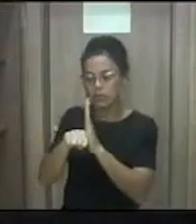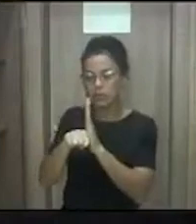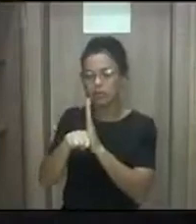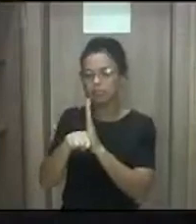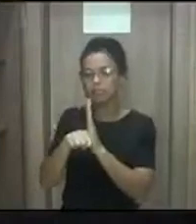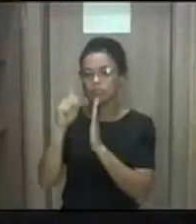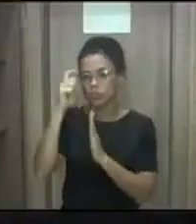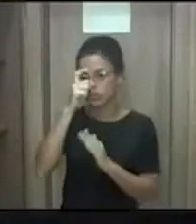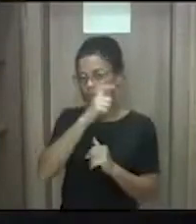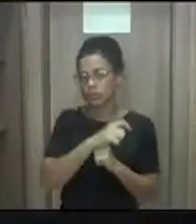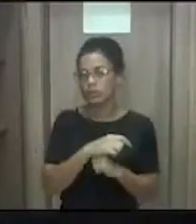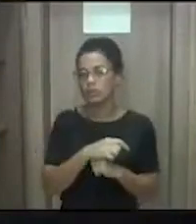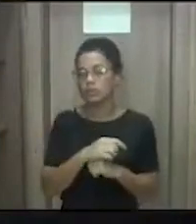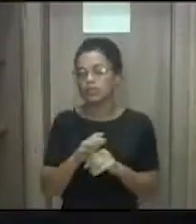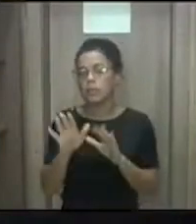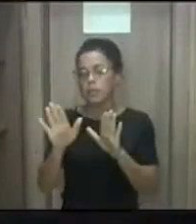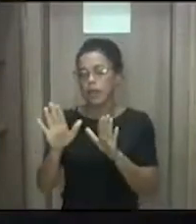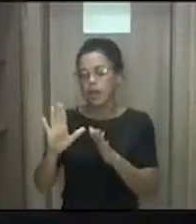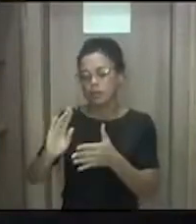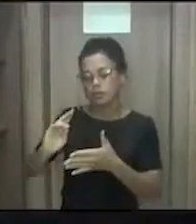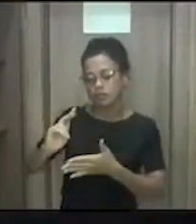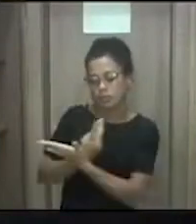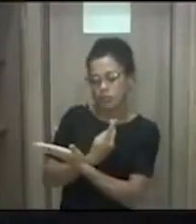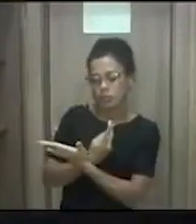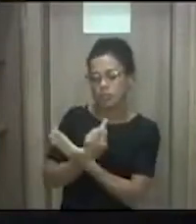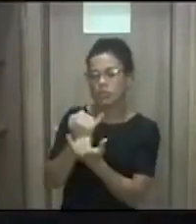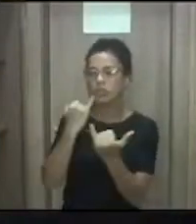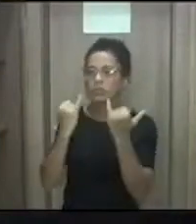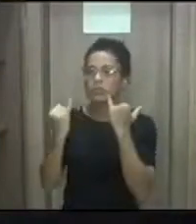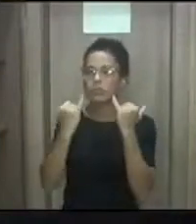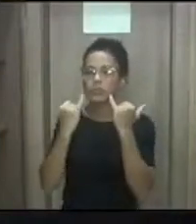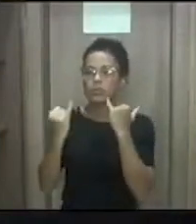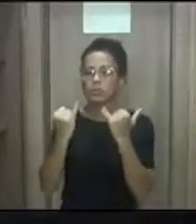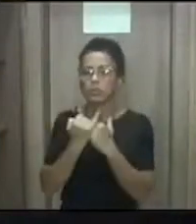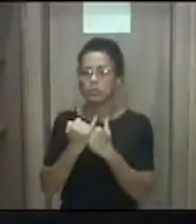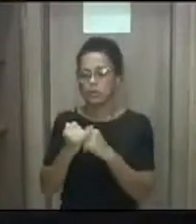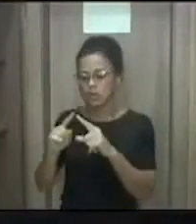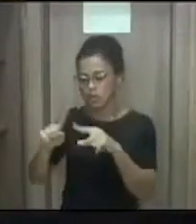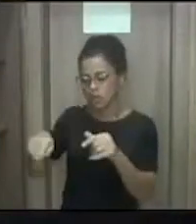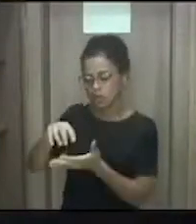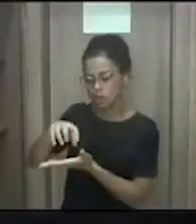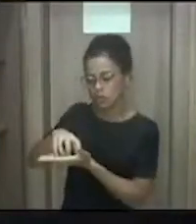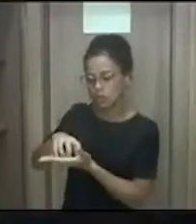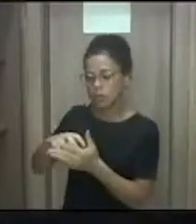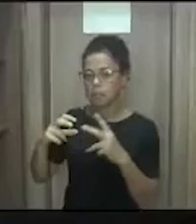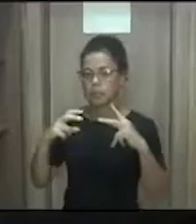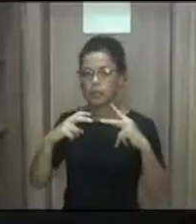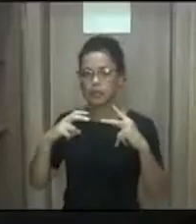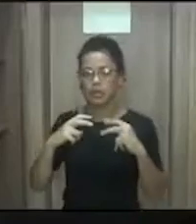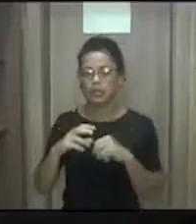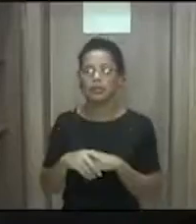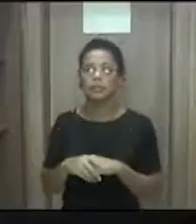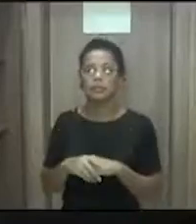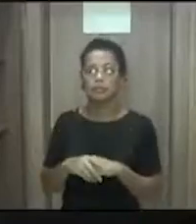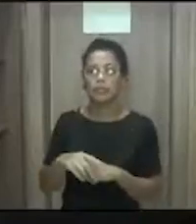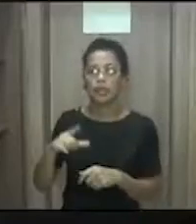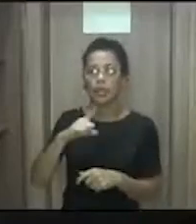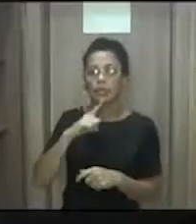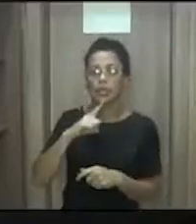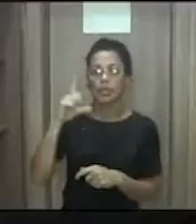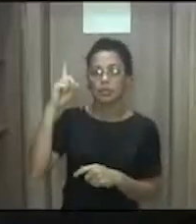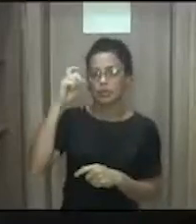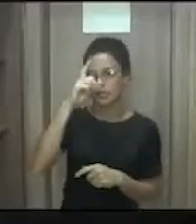mas quando tem algumas informações que o setor privado considera sensível, que eles realmente têm